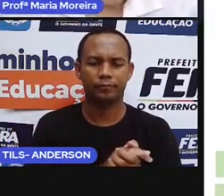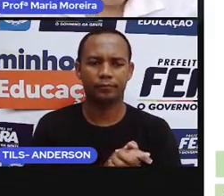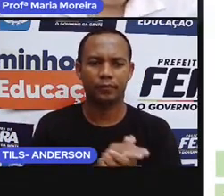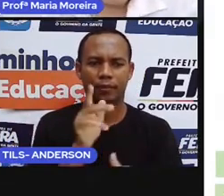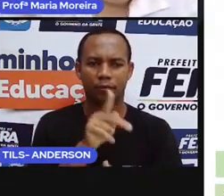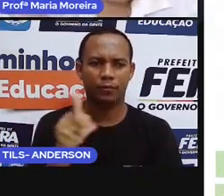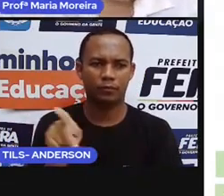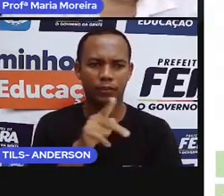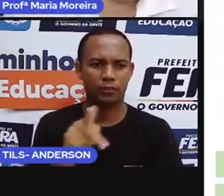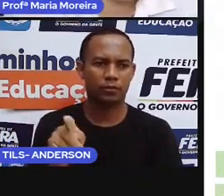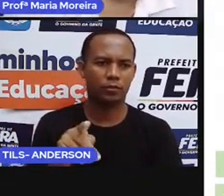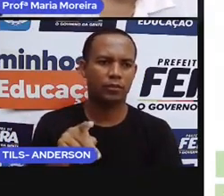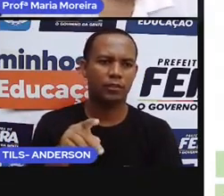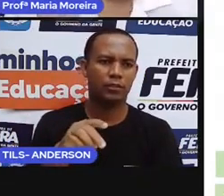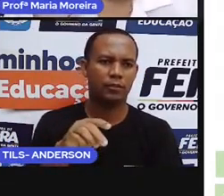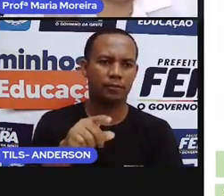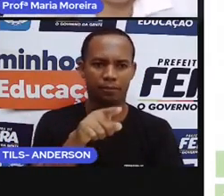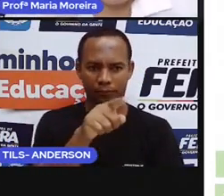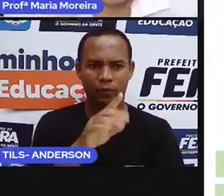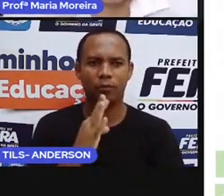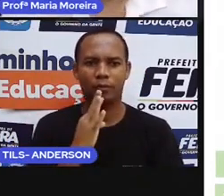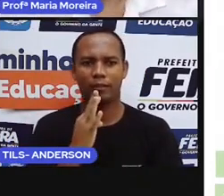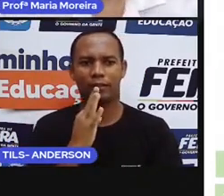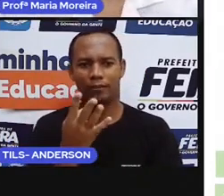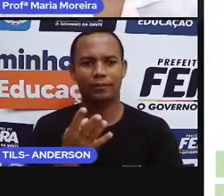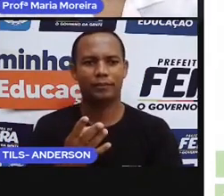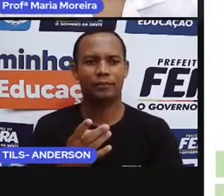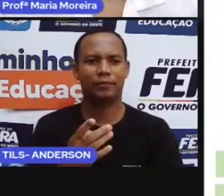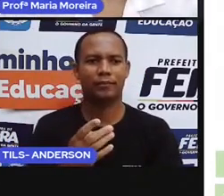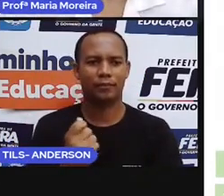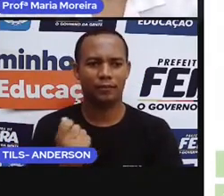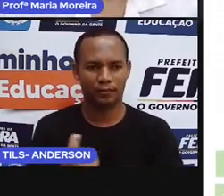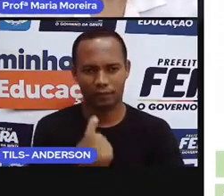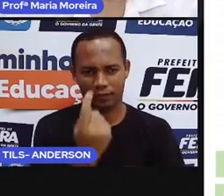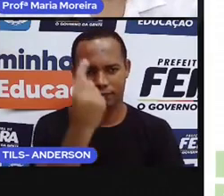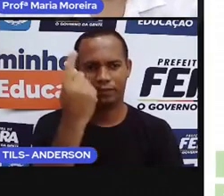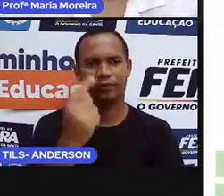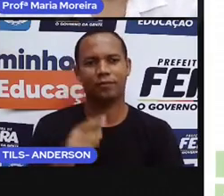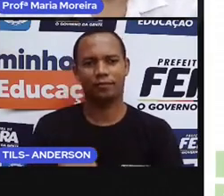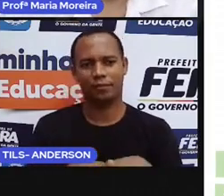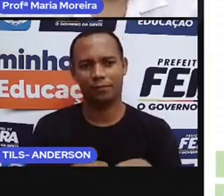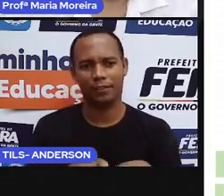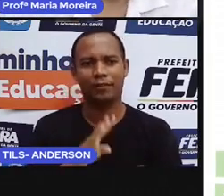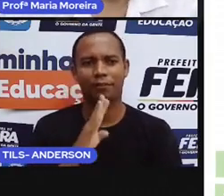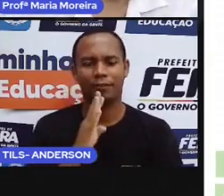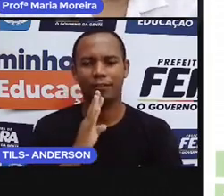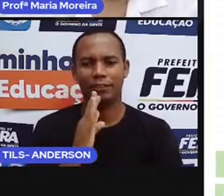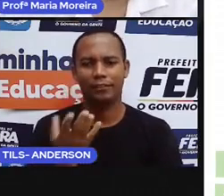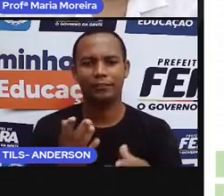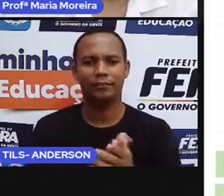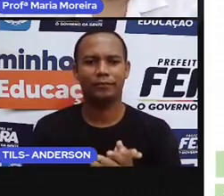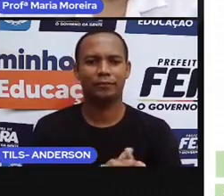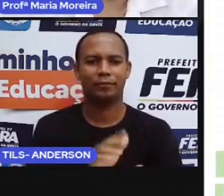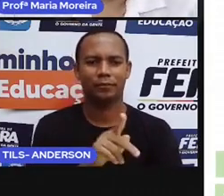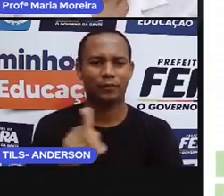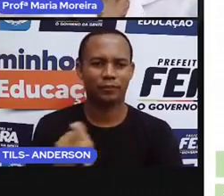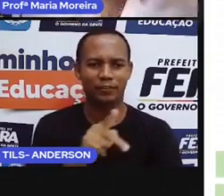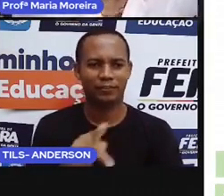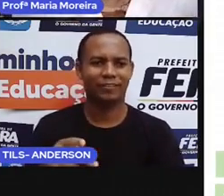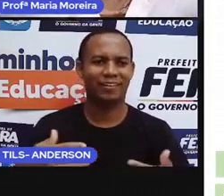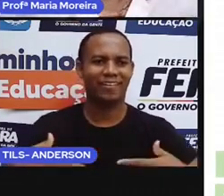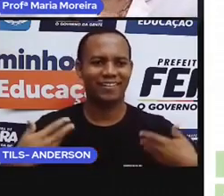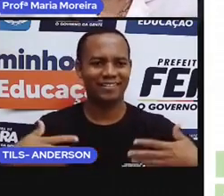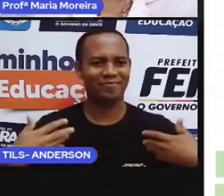Pró Maria, você já me conhece, Anderson está aqui embaixo, aula do terceiro ano, né? Todo mundo feliz, animada. Pró Maria está super animada. Hoje acordei,